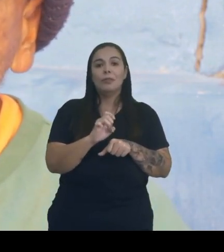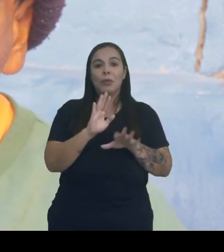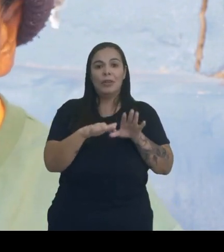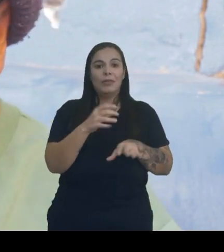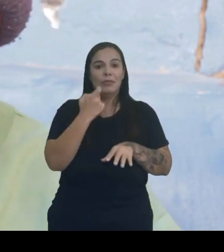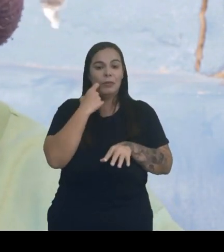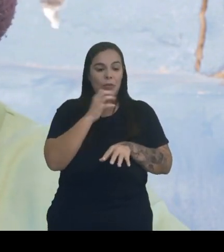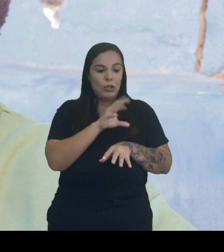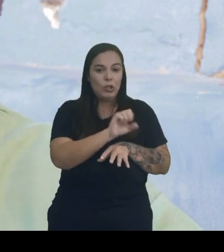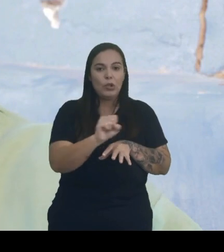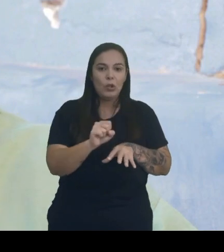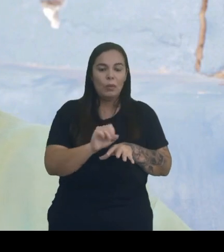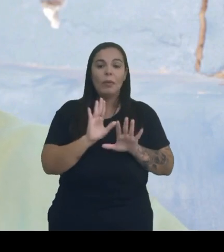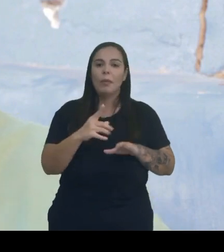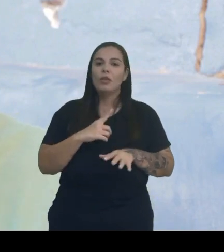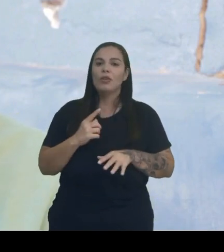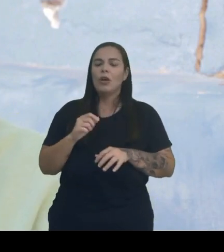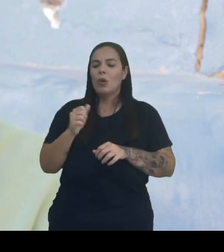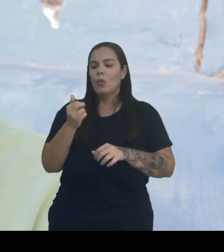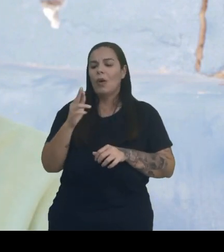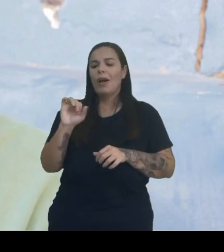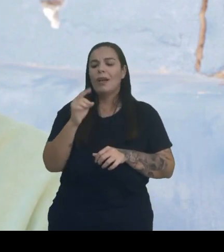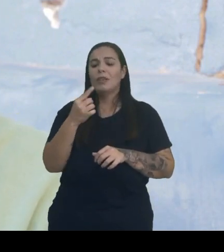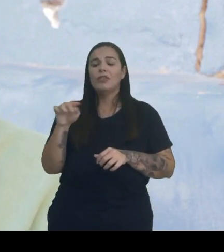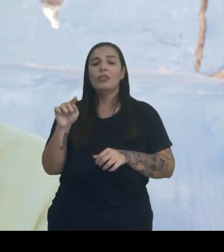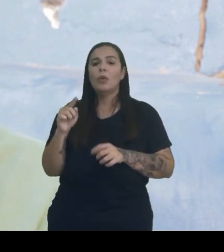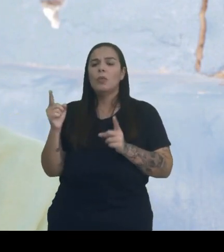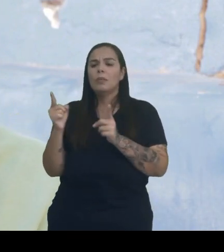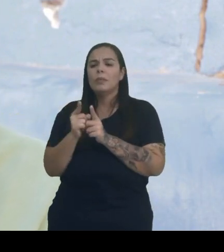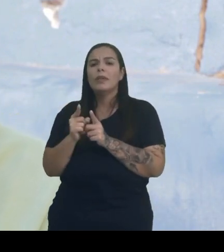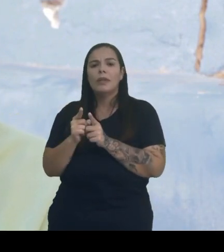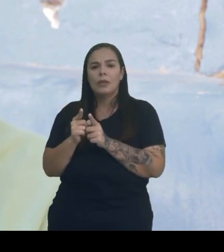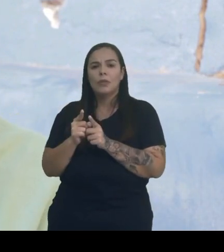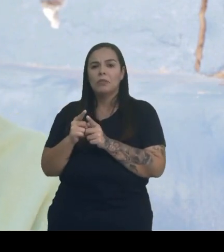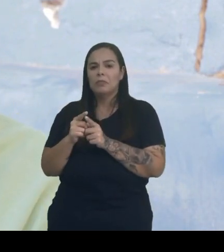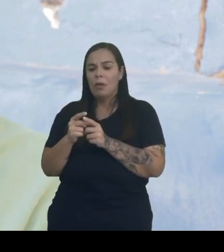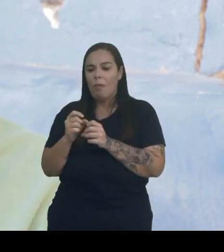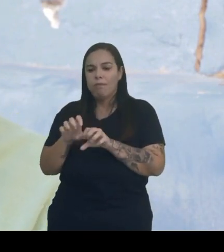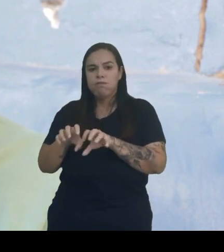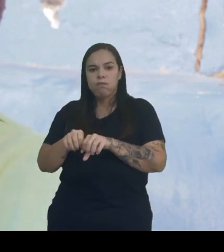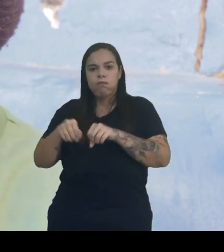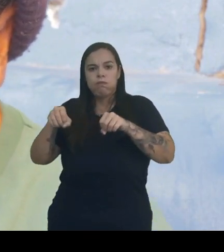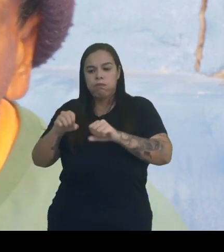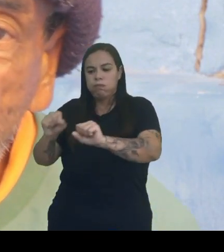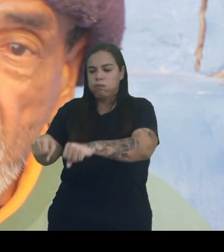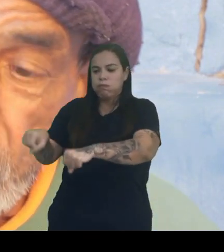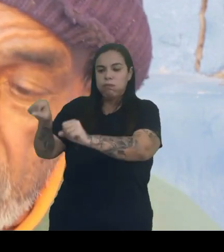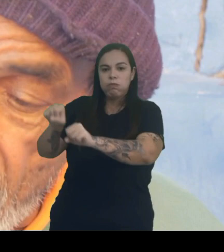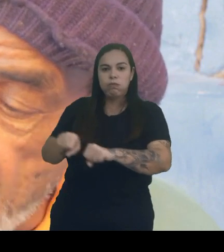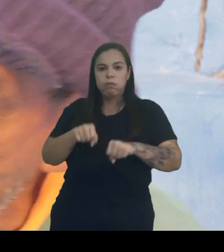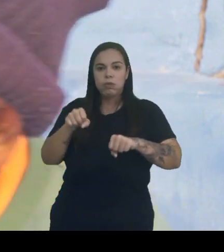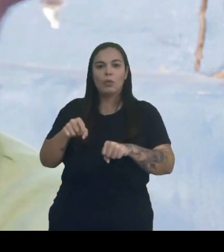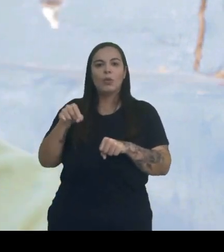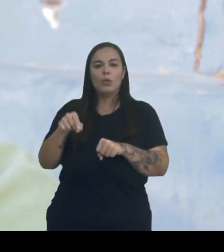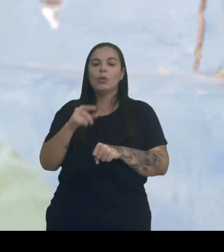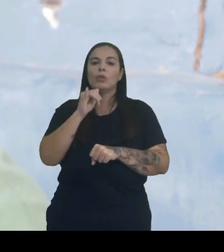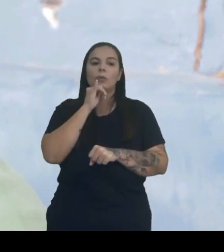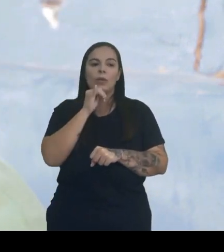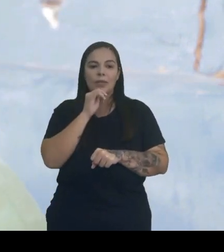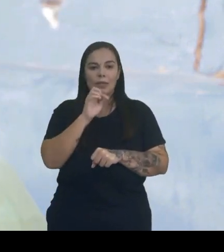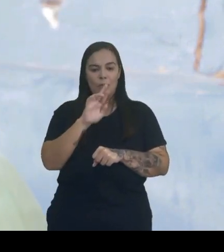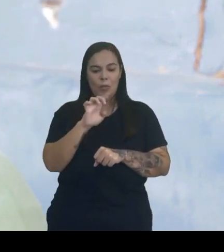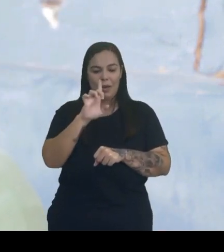ele tinha um arrastãozinho pequeno, grosso, que se chamava cupim. Era um arrastão pequeno, aí você botava ali, por exemplo, isso aqui é a